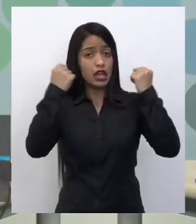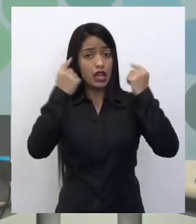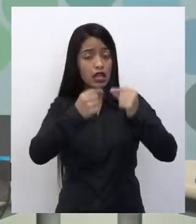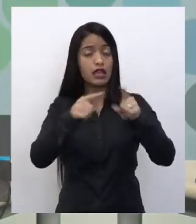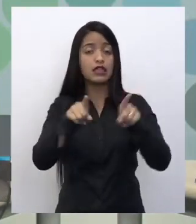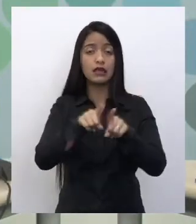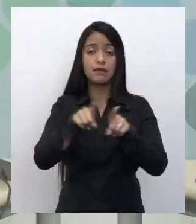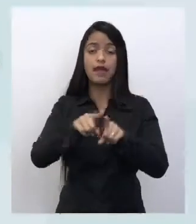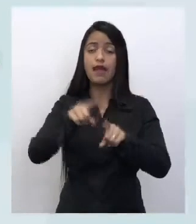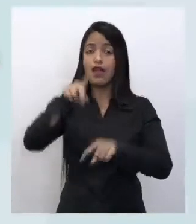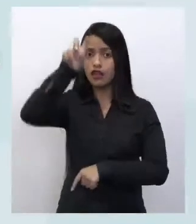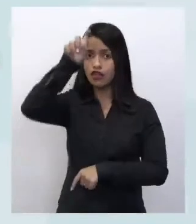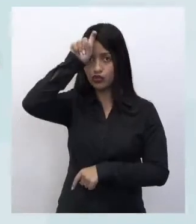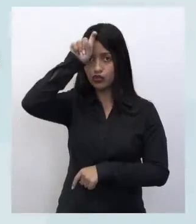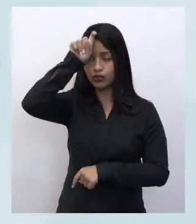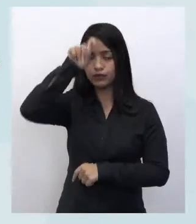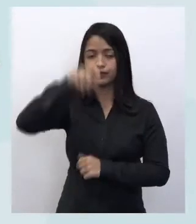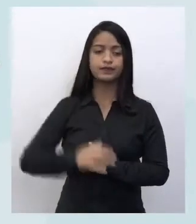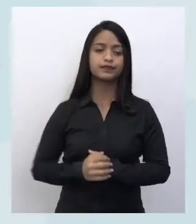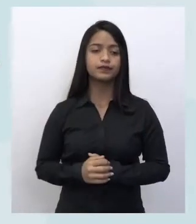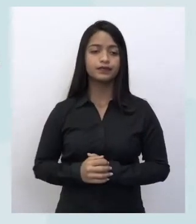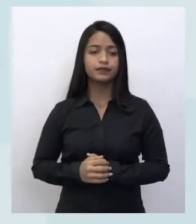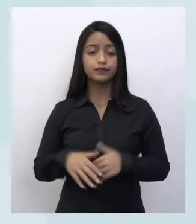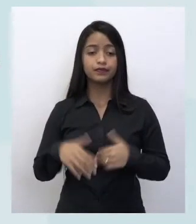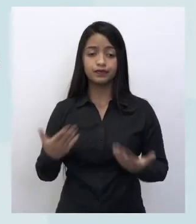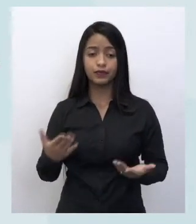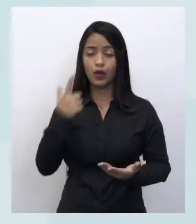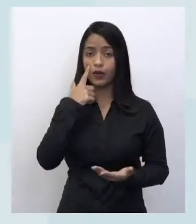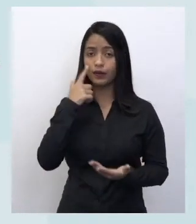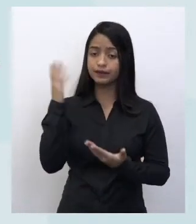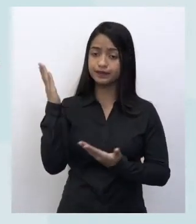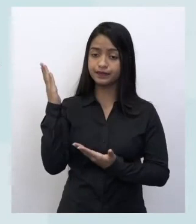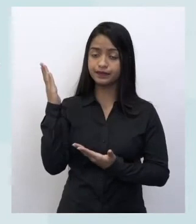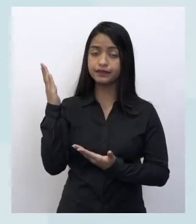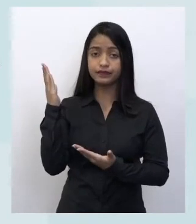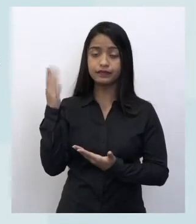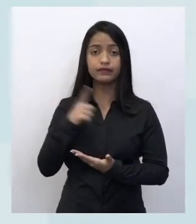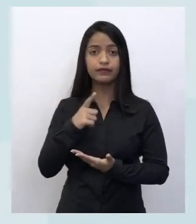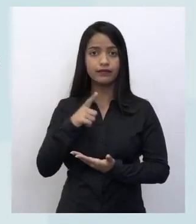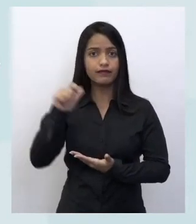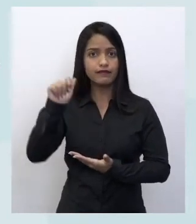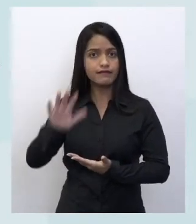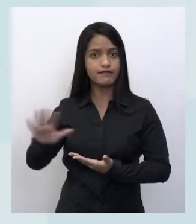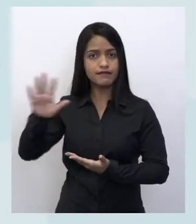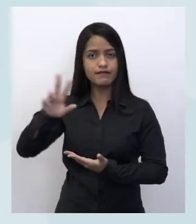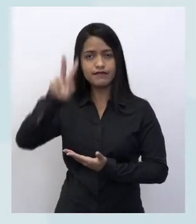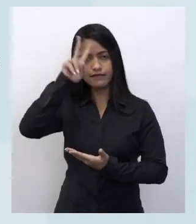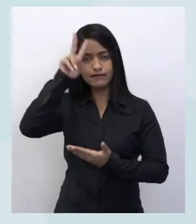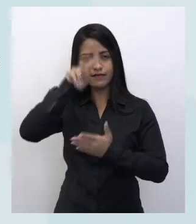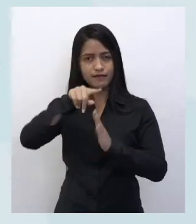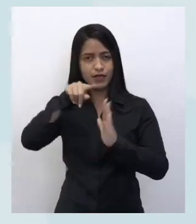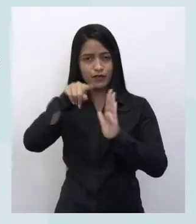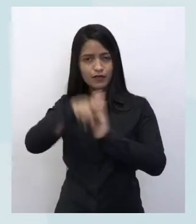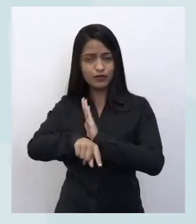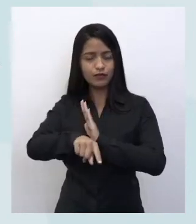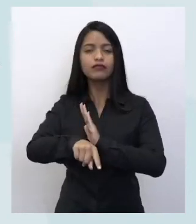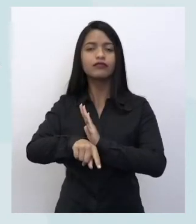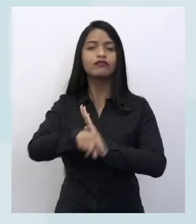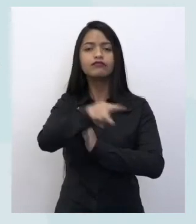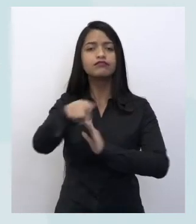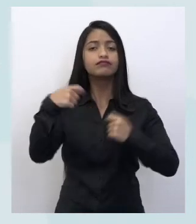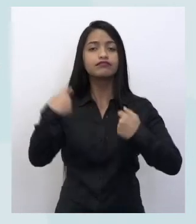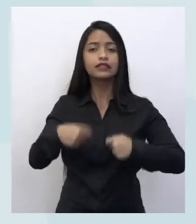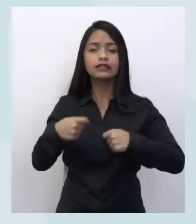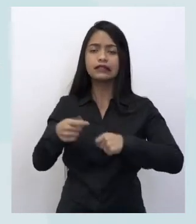lá a Esfinge, lembra que eu coloquei essa imagem? E até tinha uma atividade que era pra gente adivinhar, adivinhar é ótimo, né? Conseguir